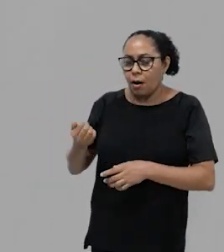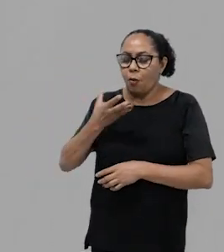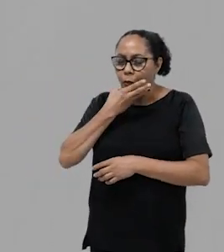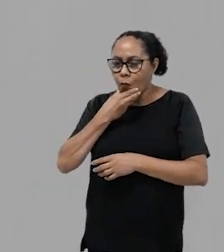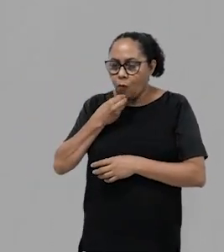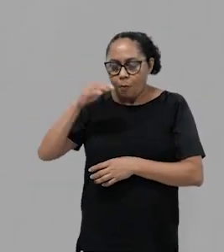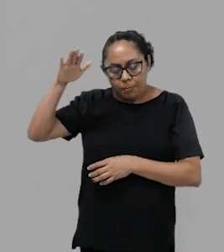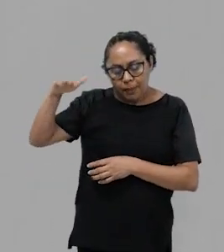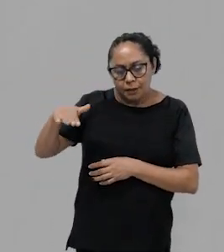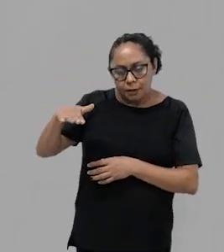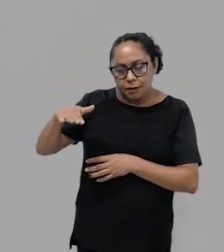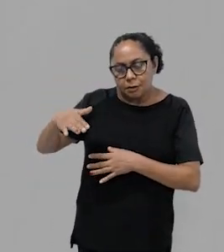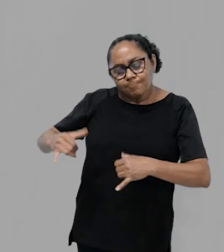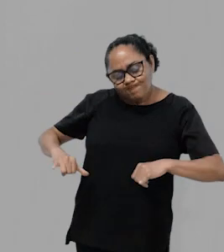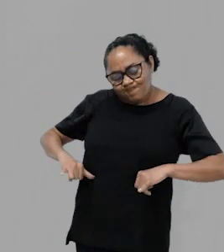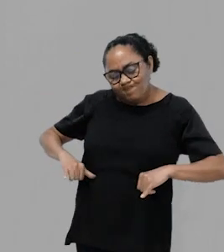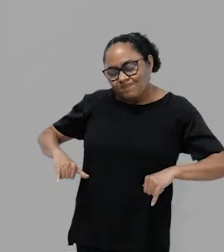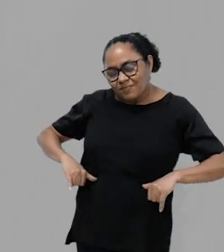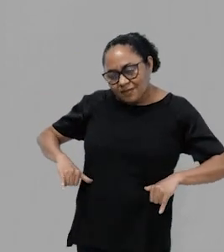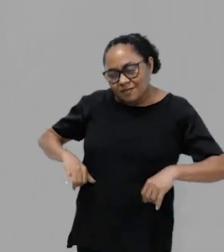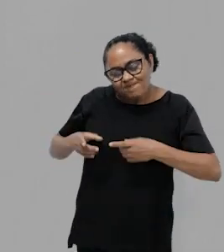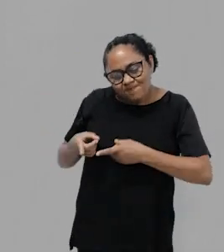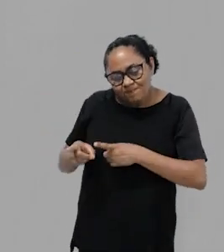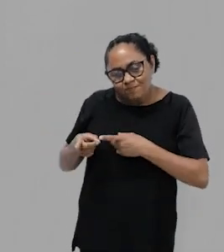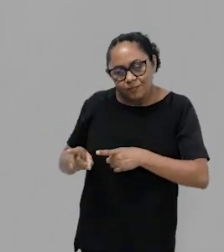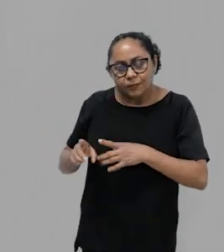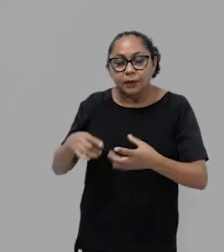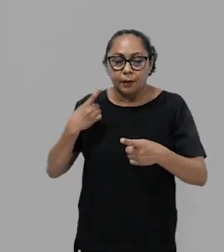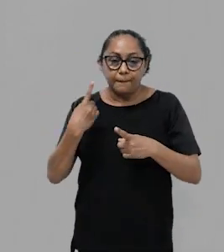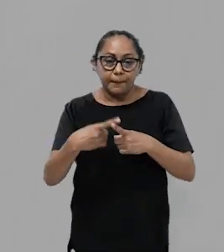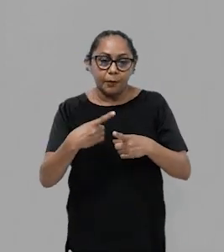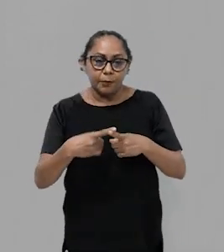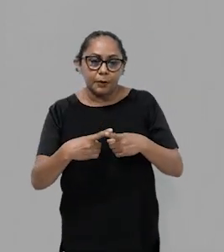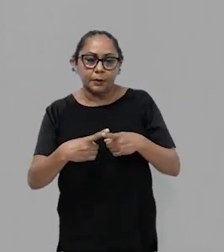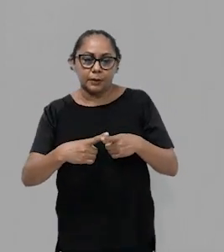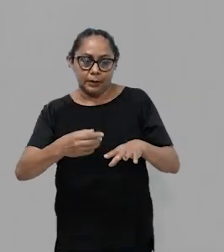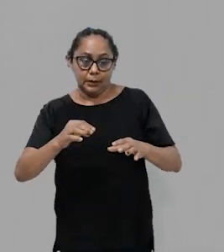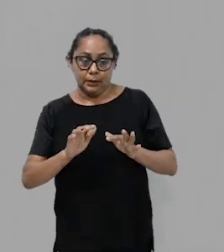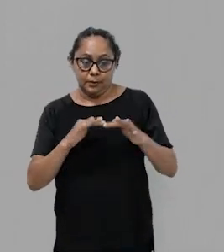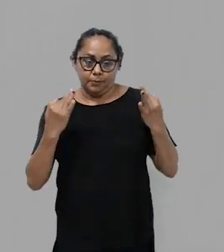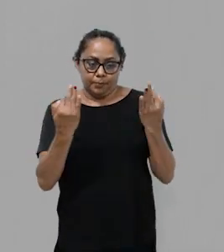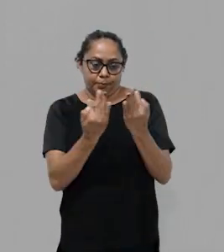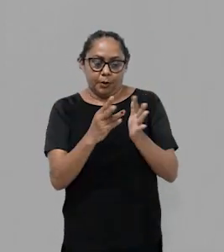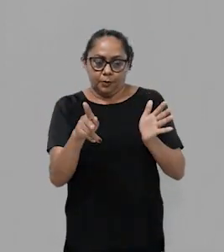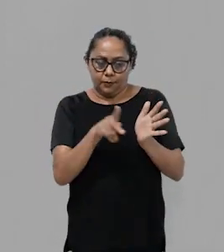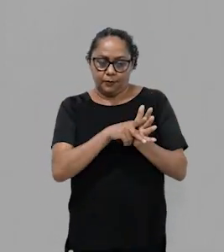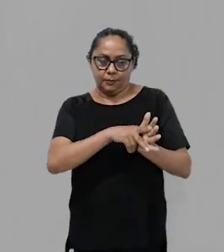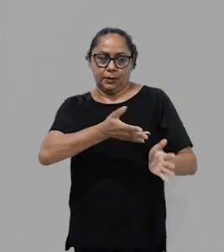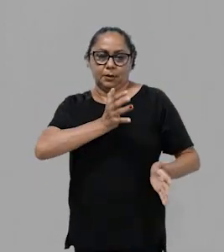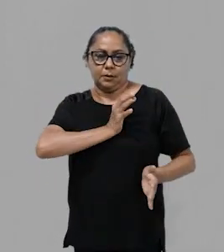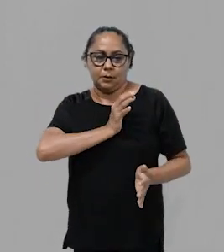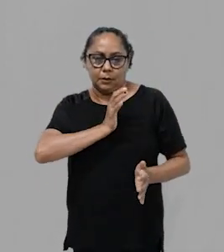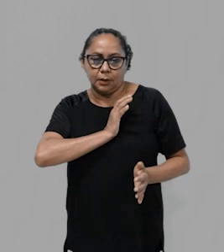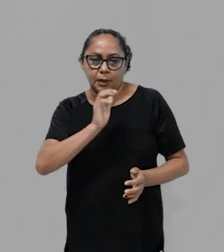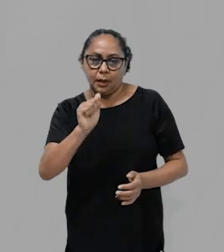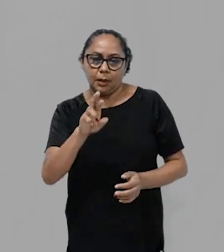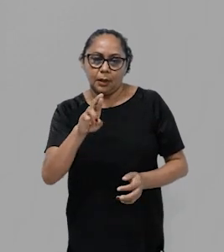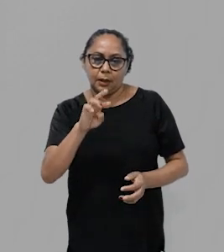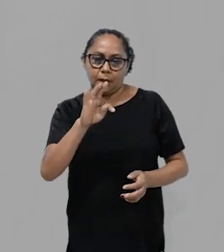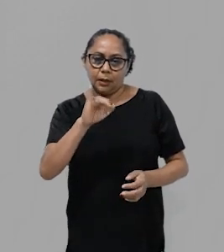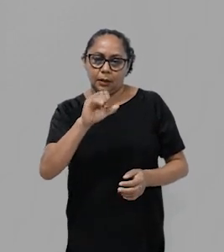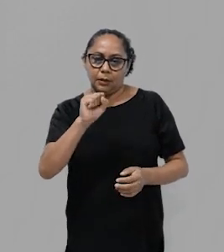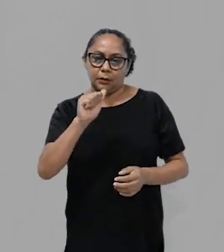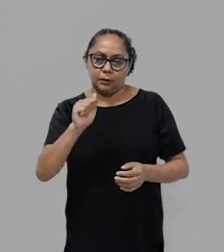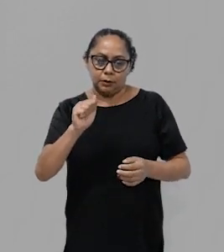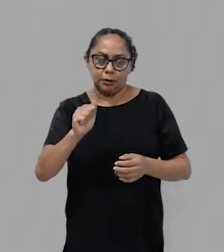situação. Mas para a época a coisa era mais complicada, por quê? Porque ele era de família rica, né? Ser artista era uma profissão de vagabundo, mas